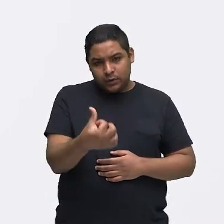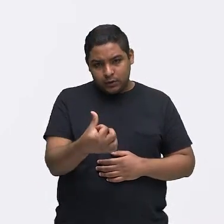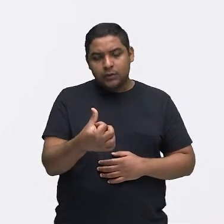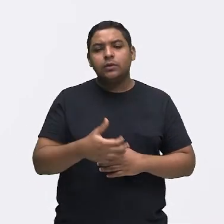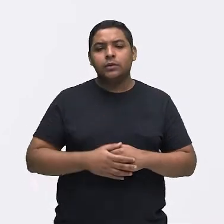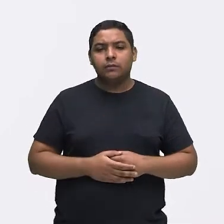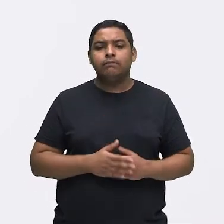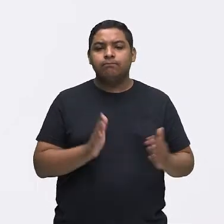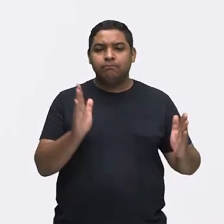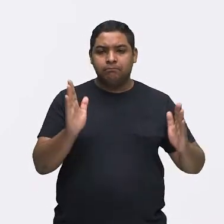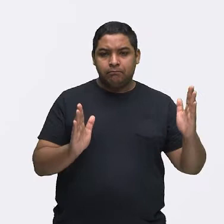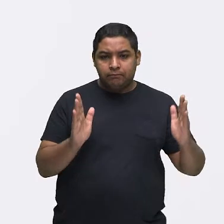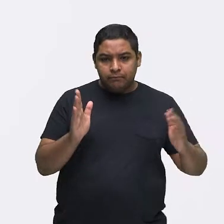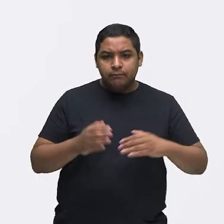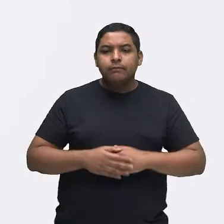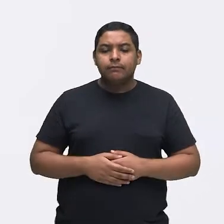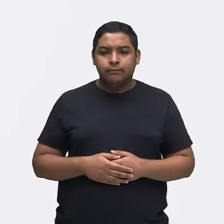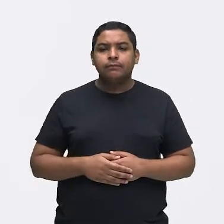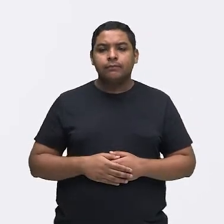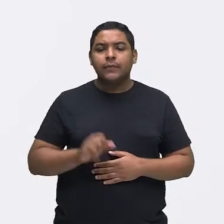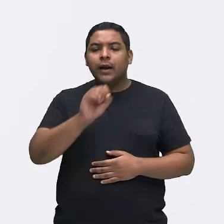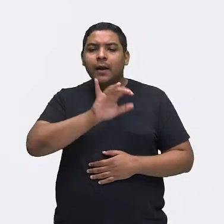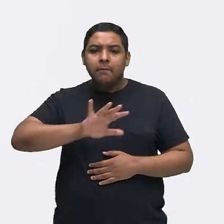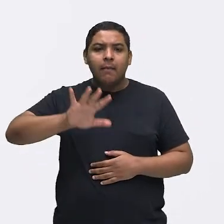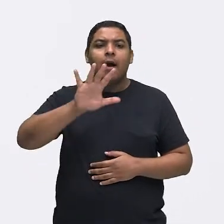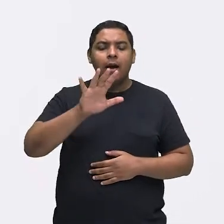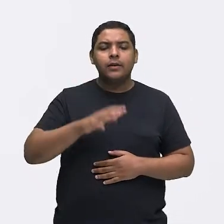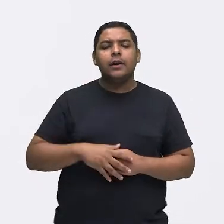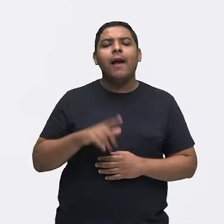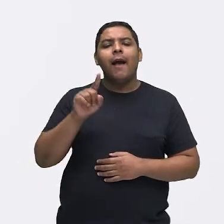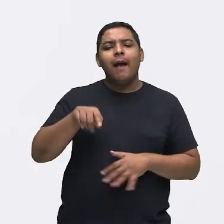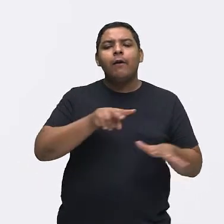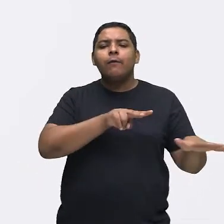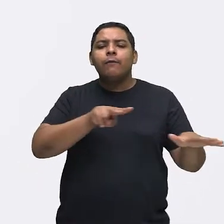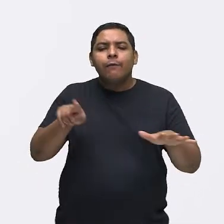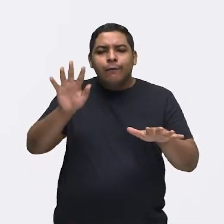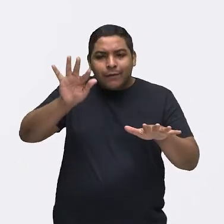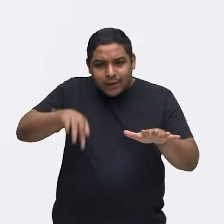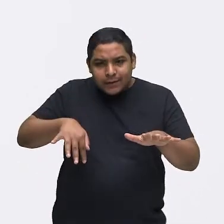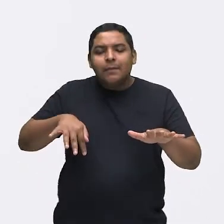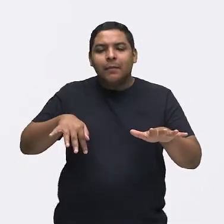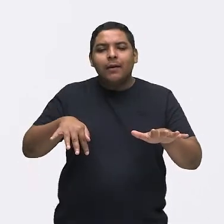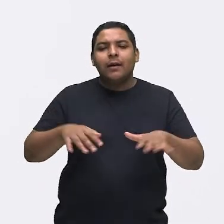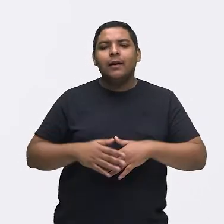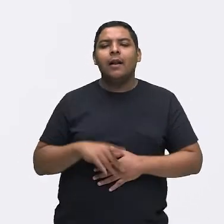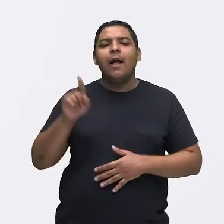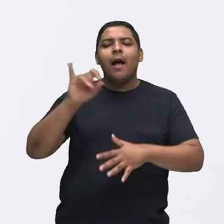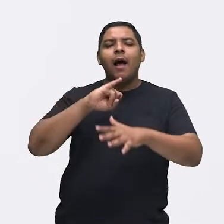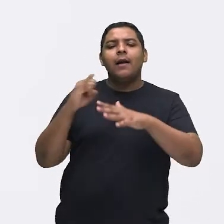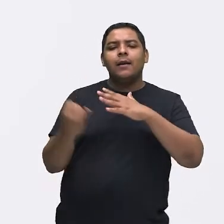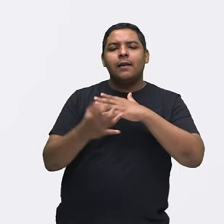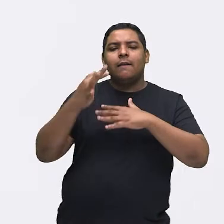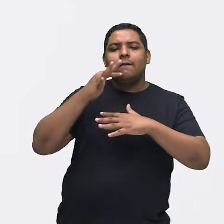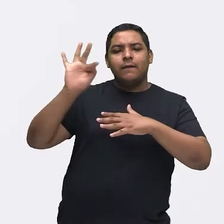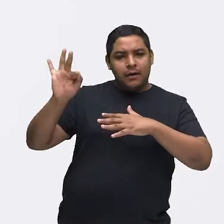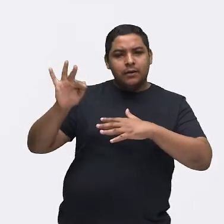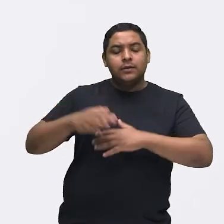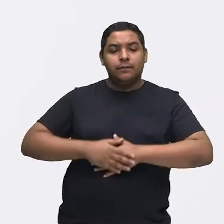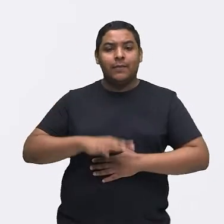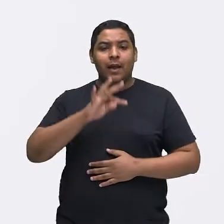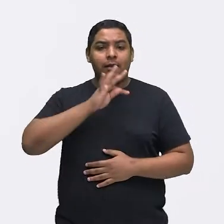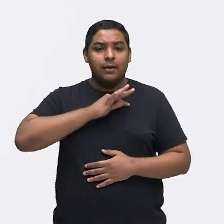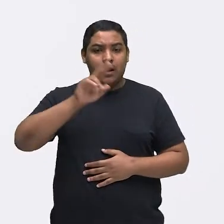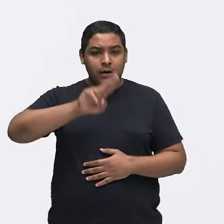exterior retrata um final de semana na ilha francesa. A técnica de pintura utilizada por Serra foi